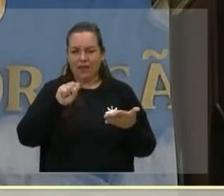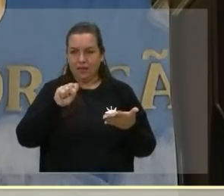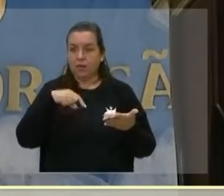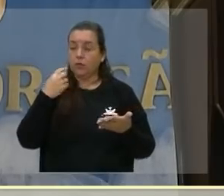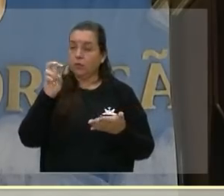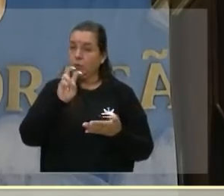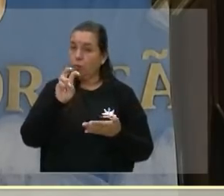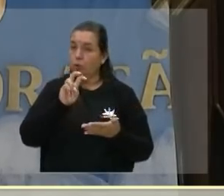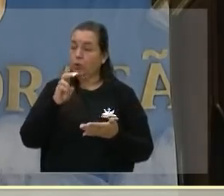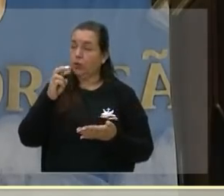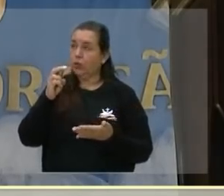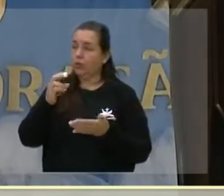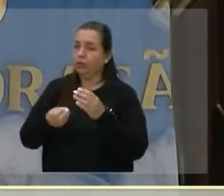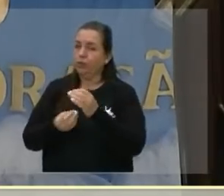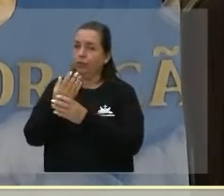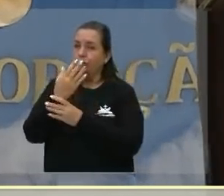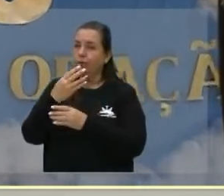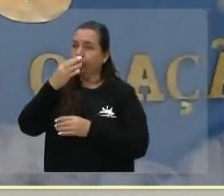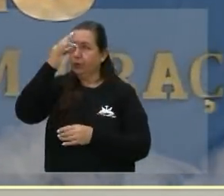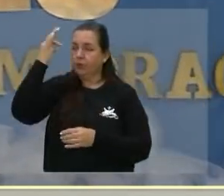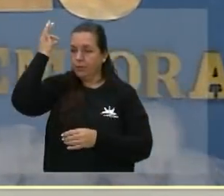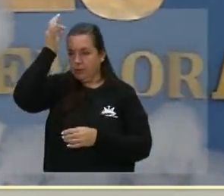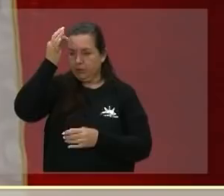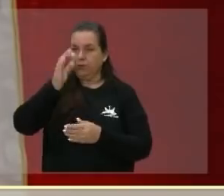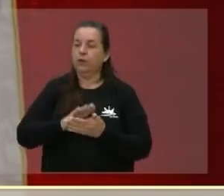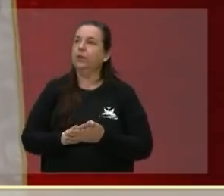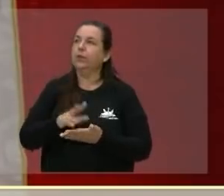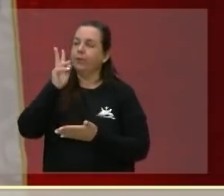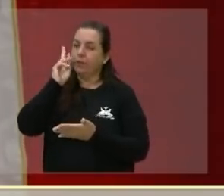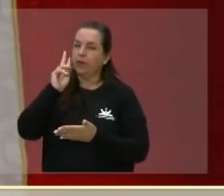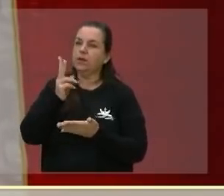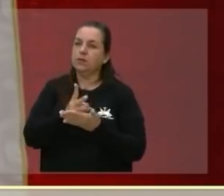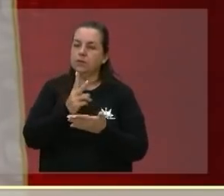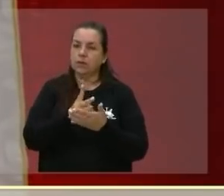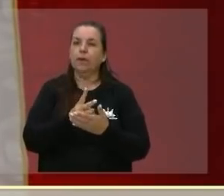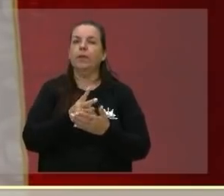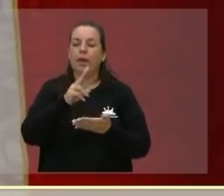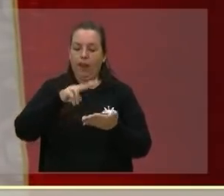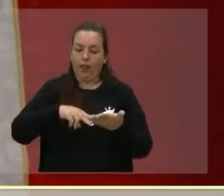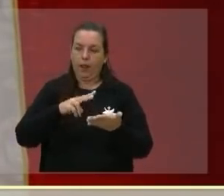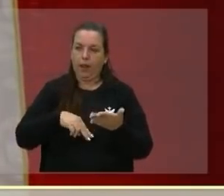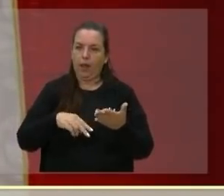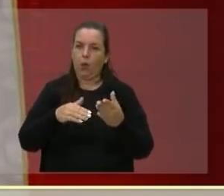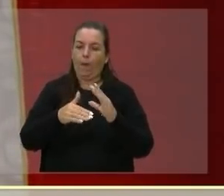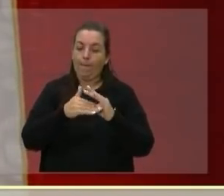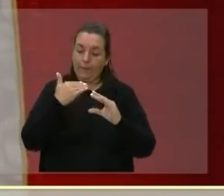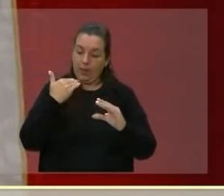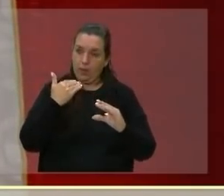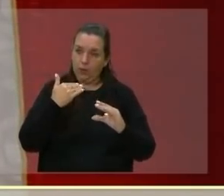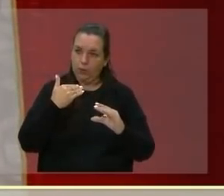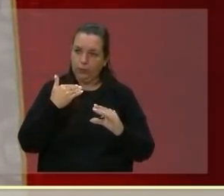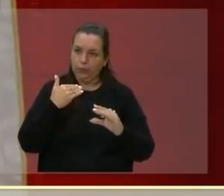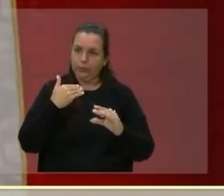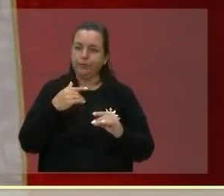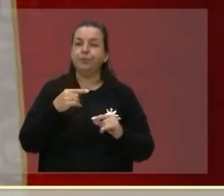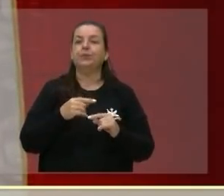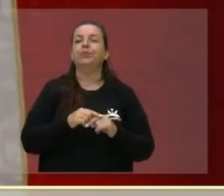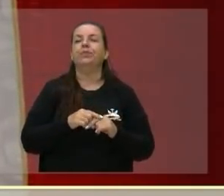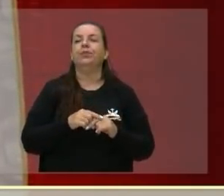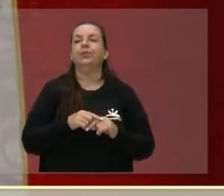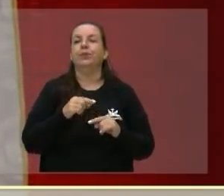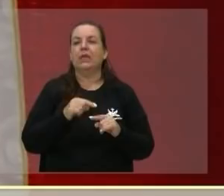santo e lembre-se eu sempre leio os e-mails é decorrência dos sete